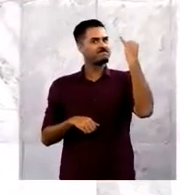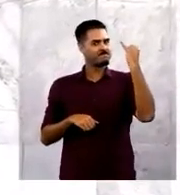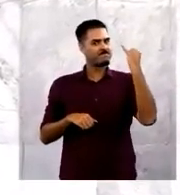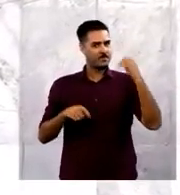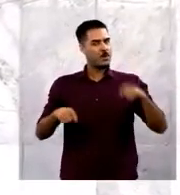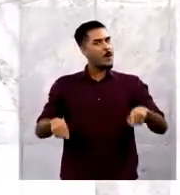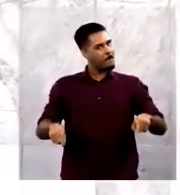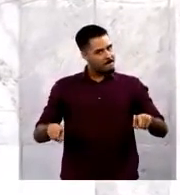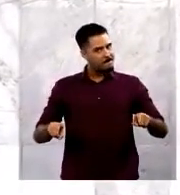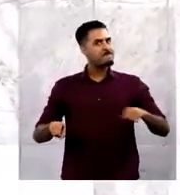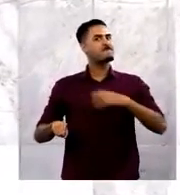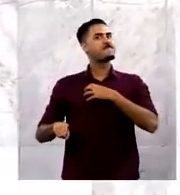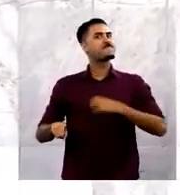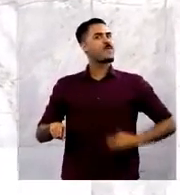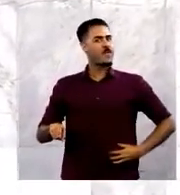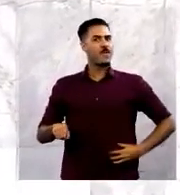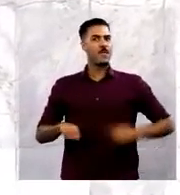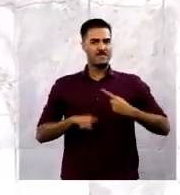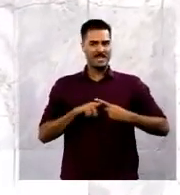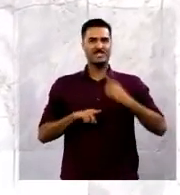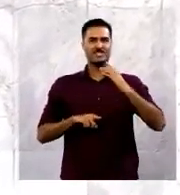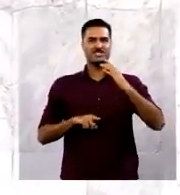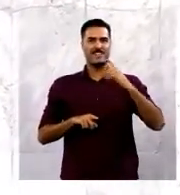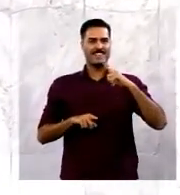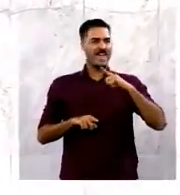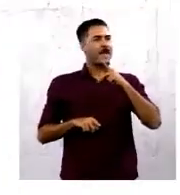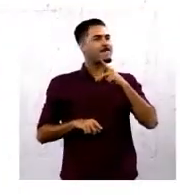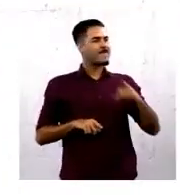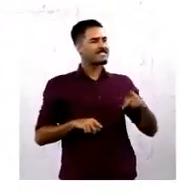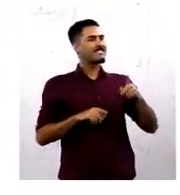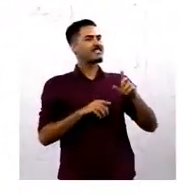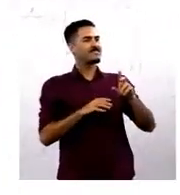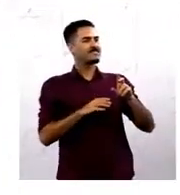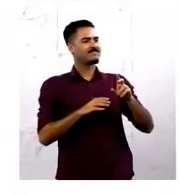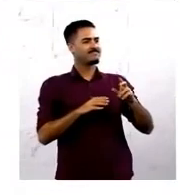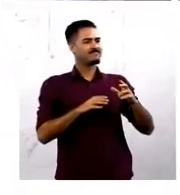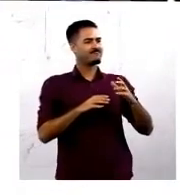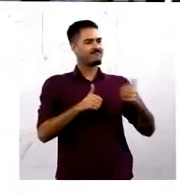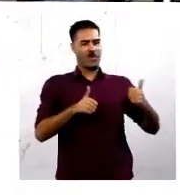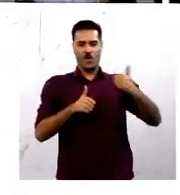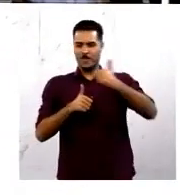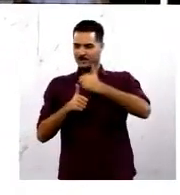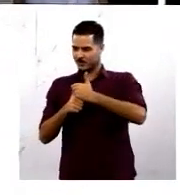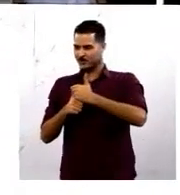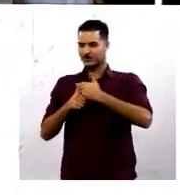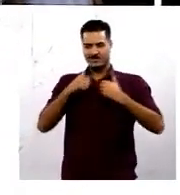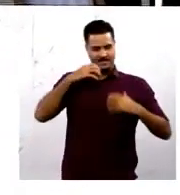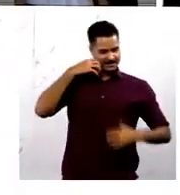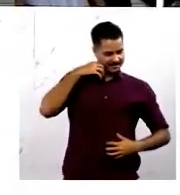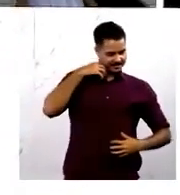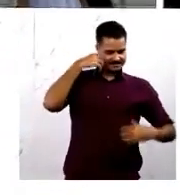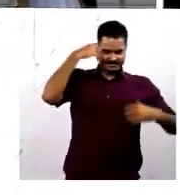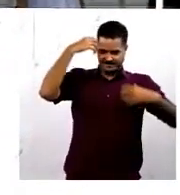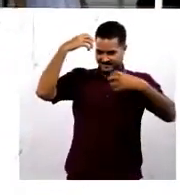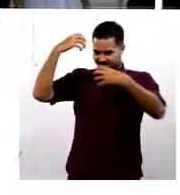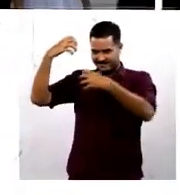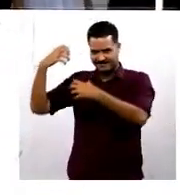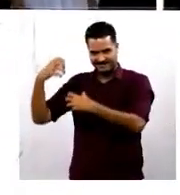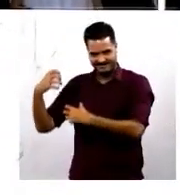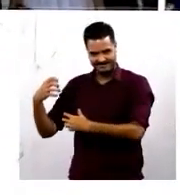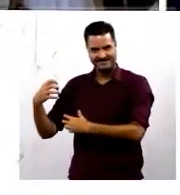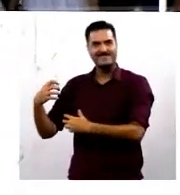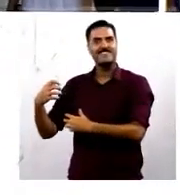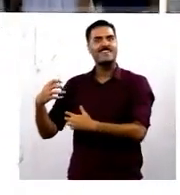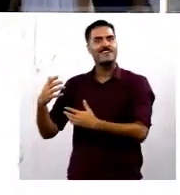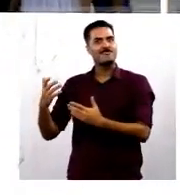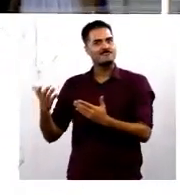o presidente que deixa o poder passa a faixa presidencial para o presidente que assume a presidência da